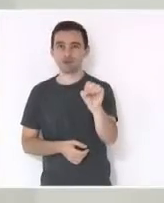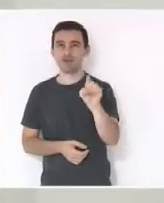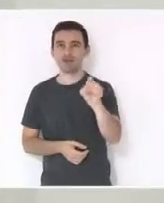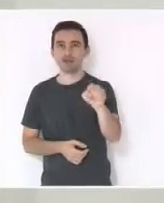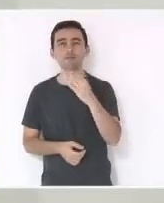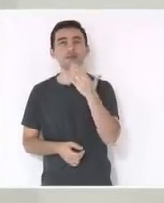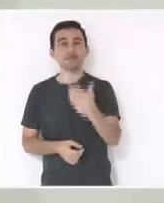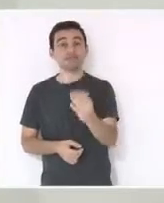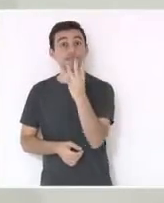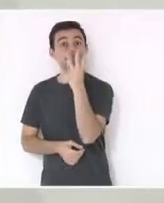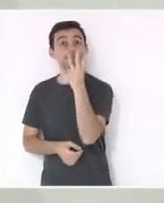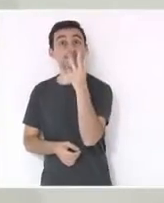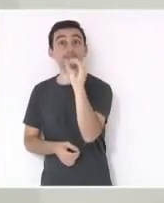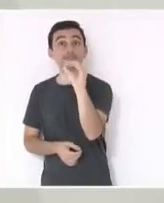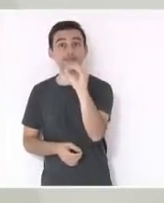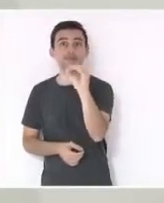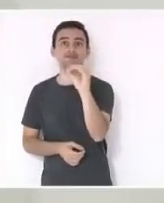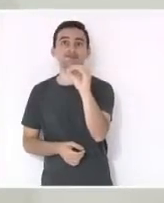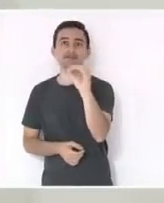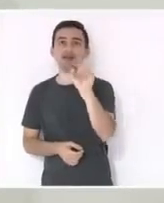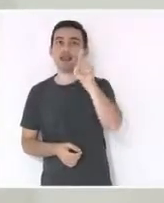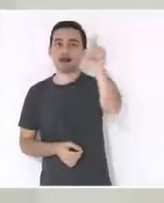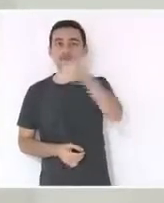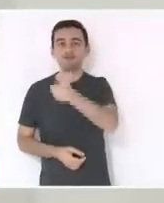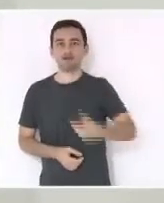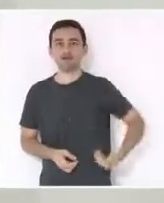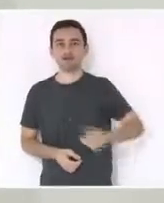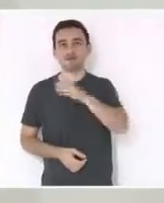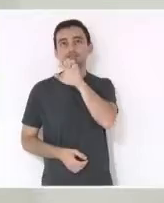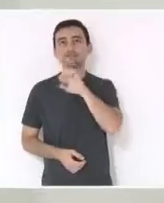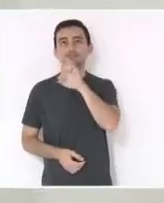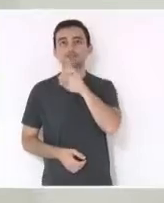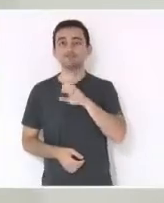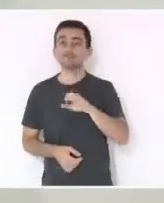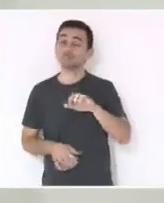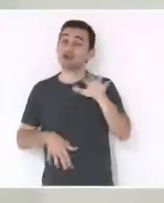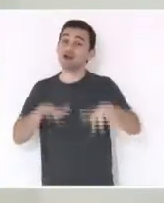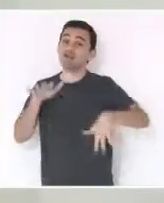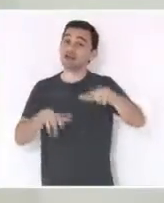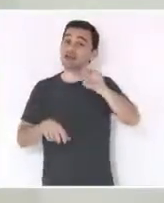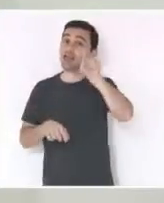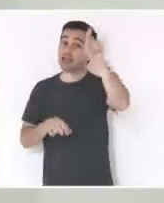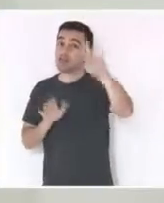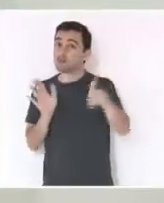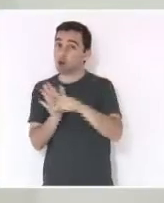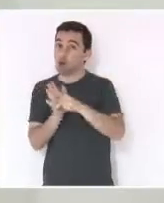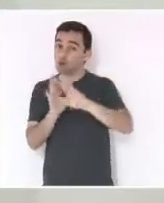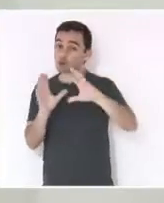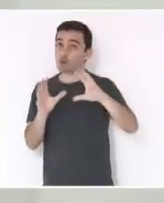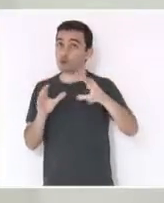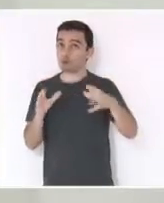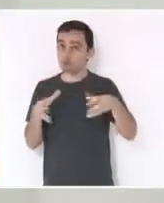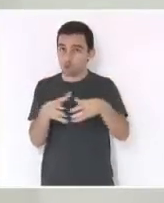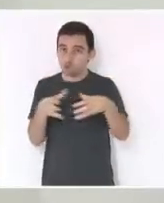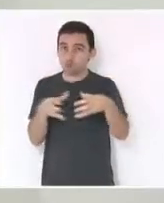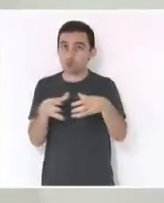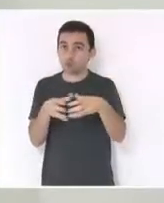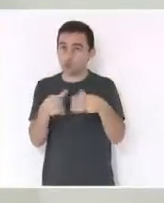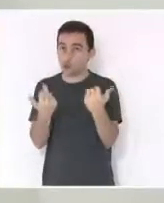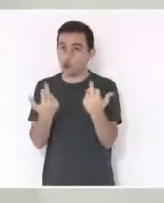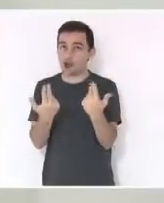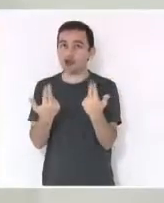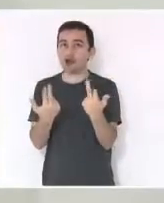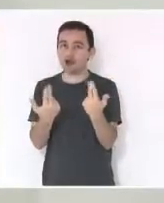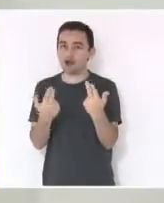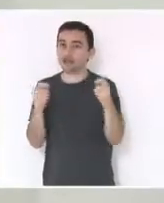ao governador pinho moreira talvez porque o governador do seu partido talvez ele tenha direito de apresentar uma pauta um pouco